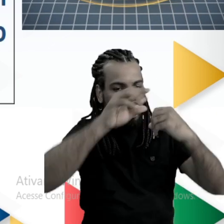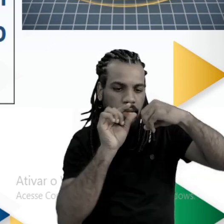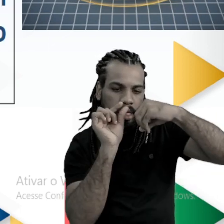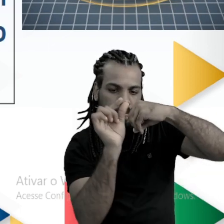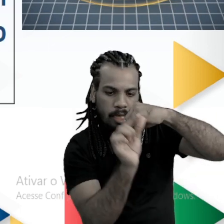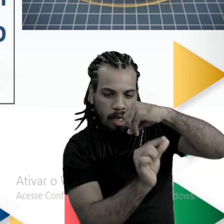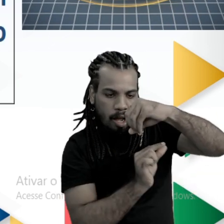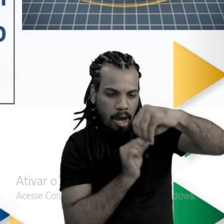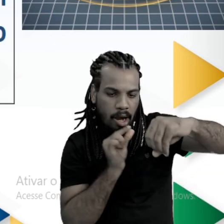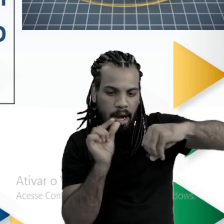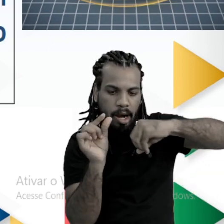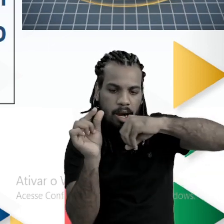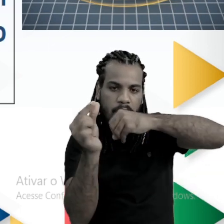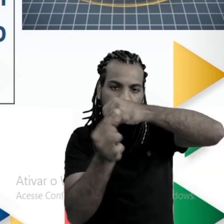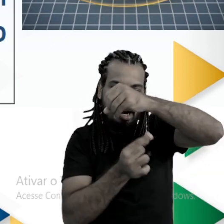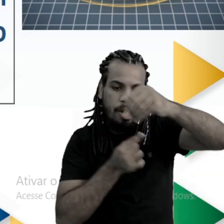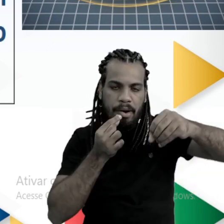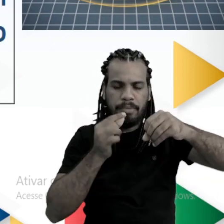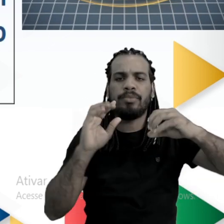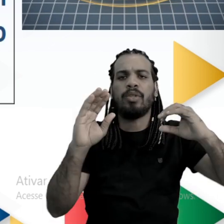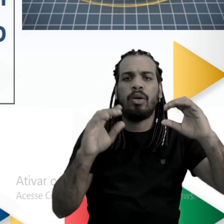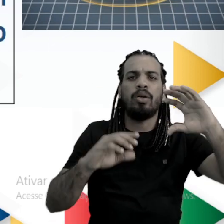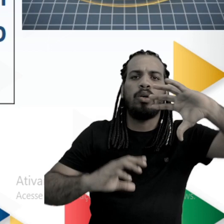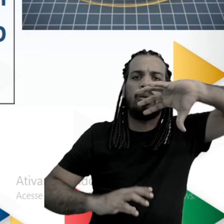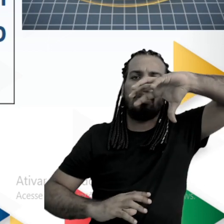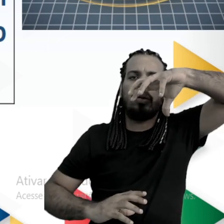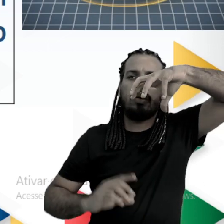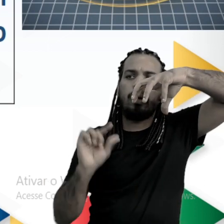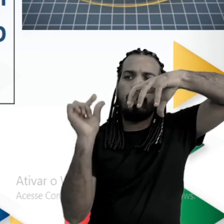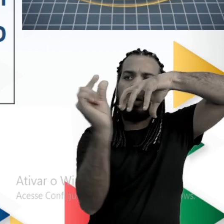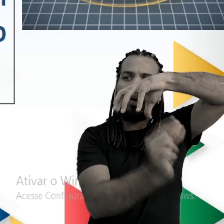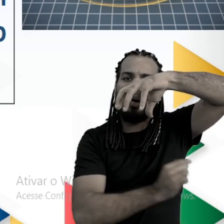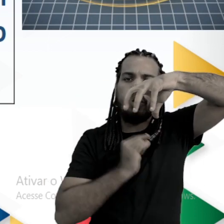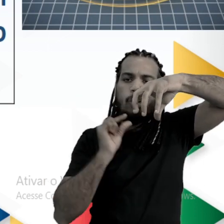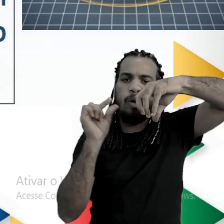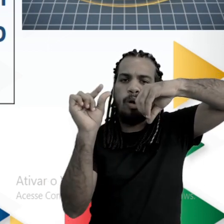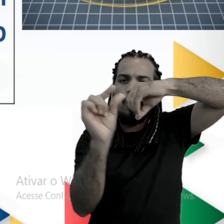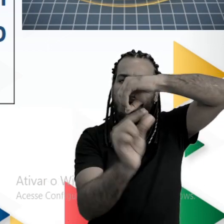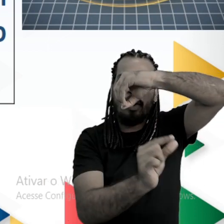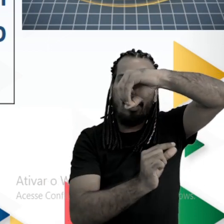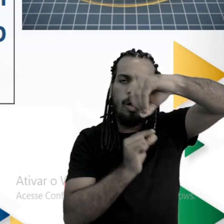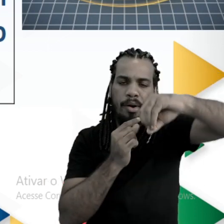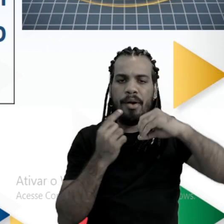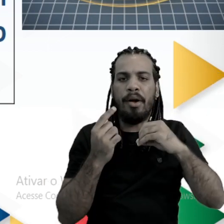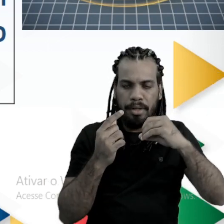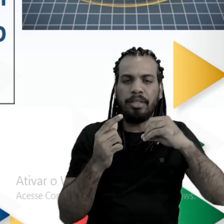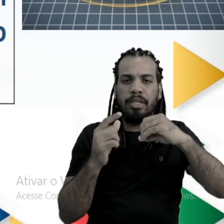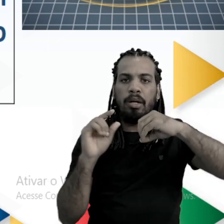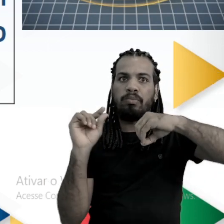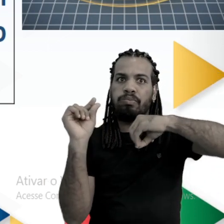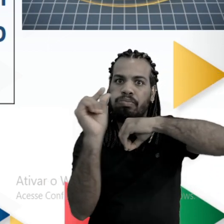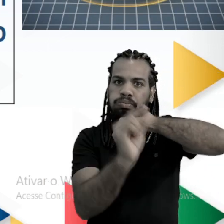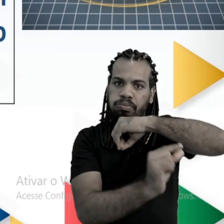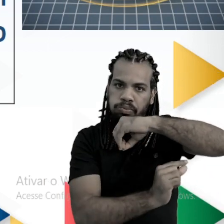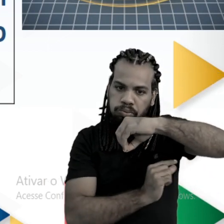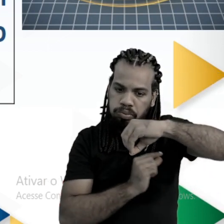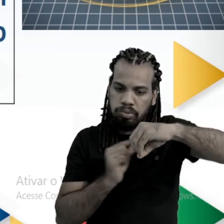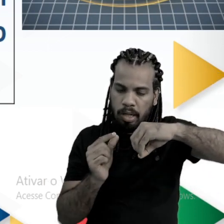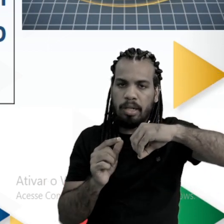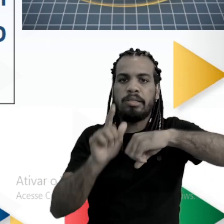Sol. Mas como as suas velocidades orbitais elas são muito grandes e fazem um ângulo de 90 graus com a